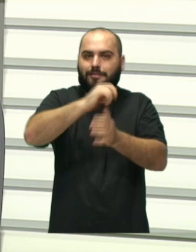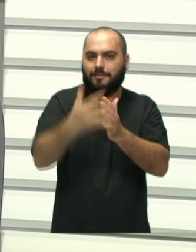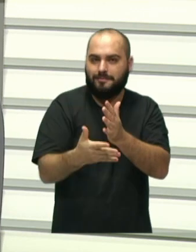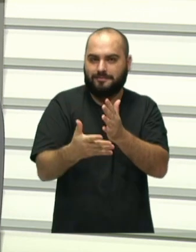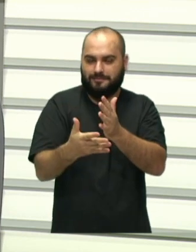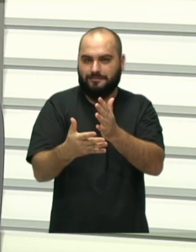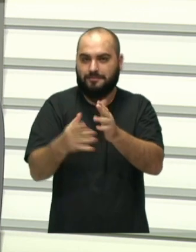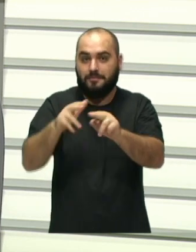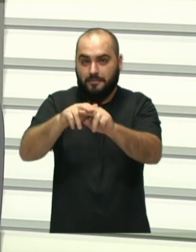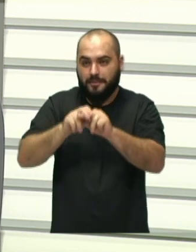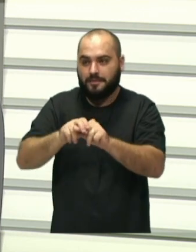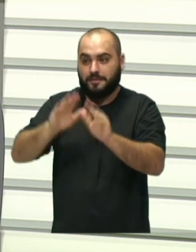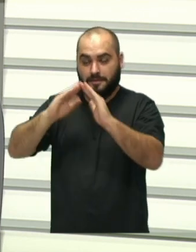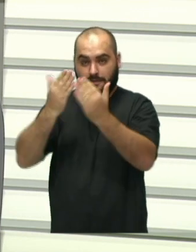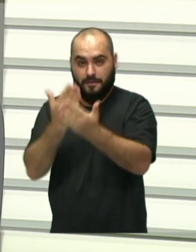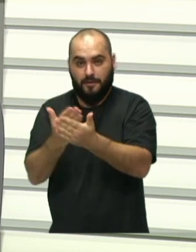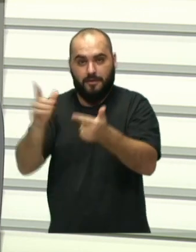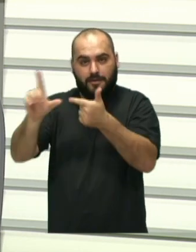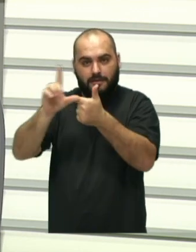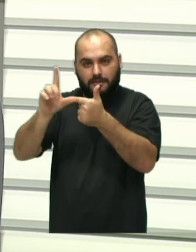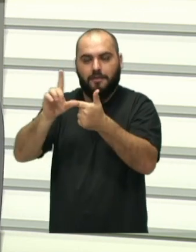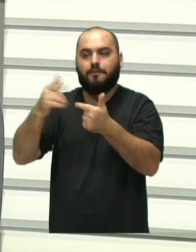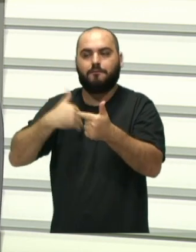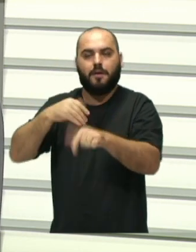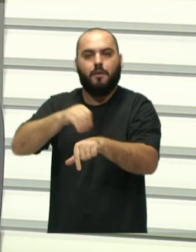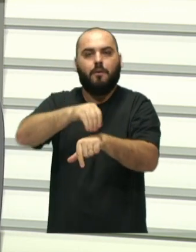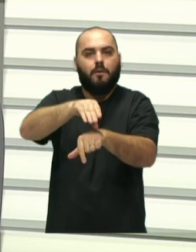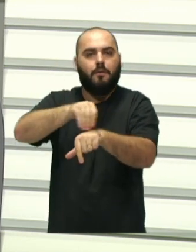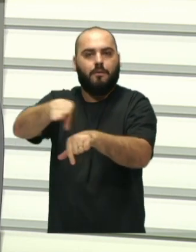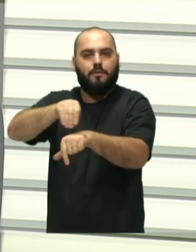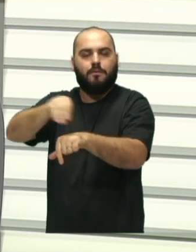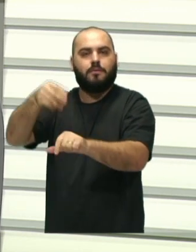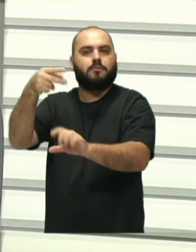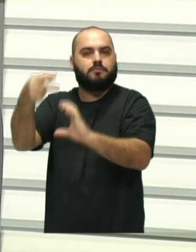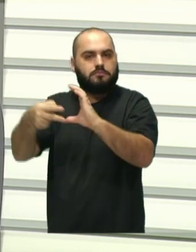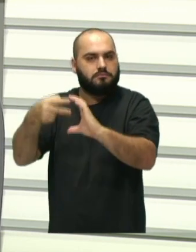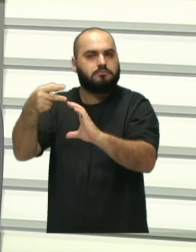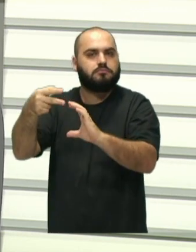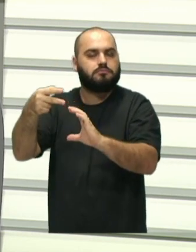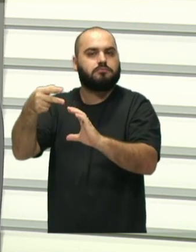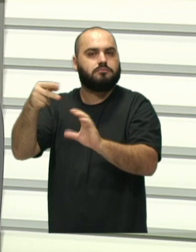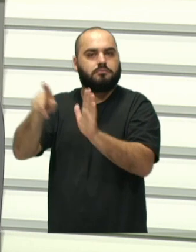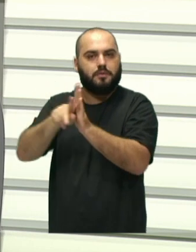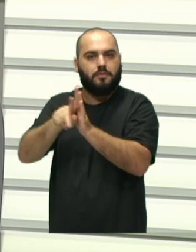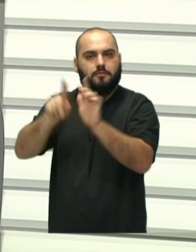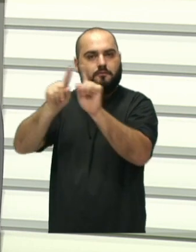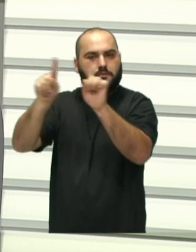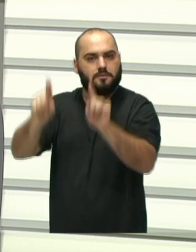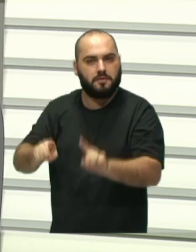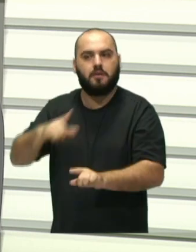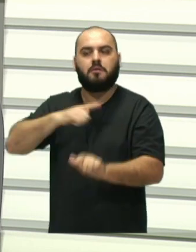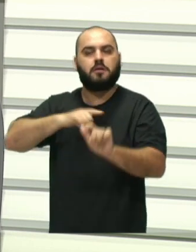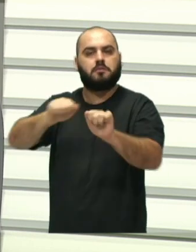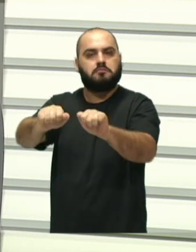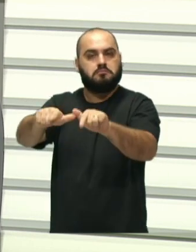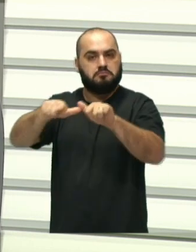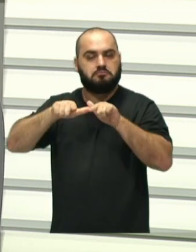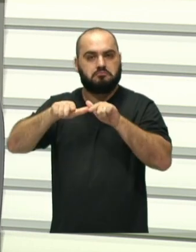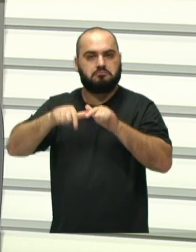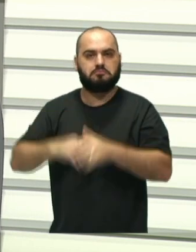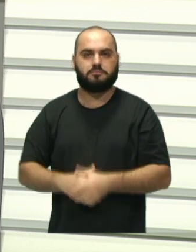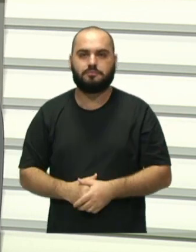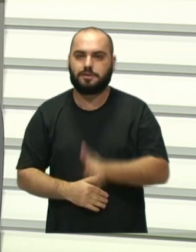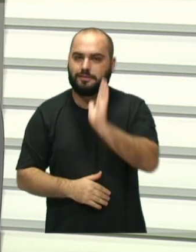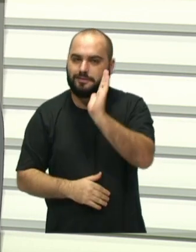na escola do Legislativo nós vamos poder oferecer isso para o nosso servidores uma maneira confortável de se possa acontecer ficado ir próprio